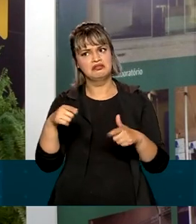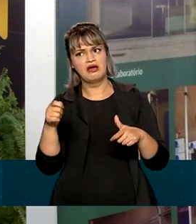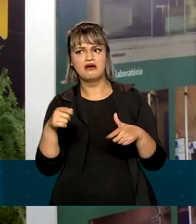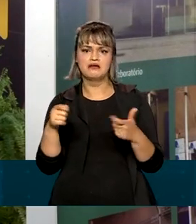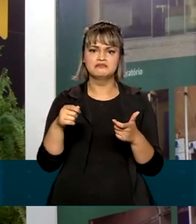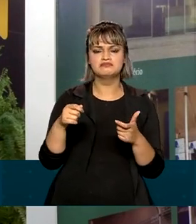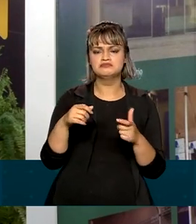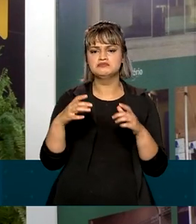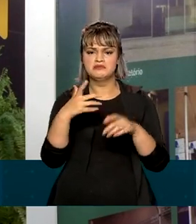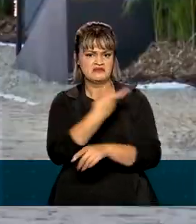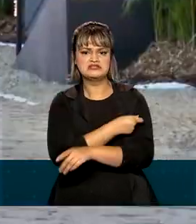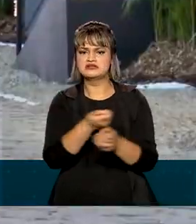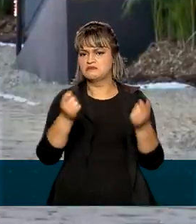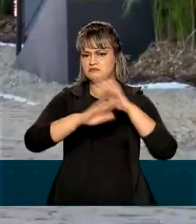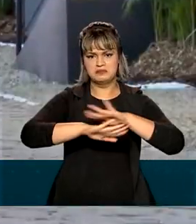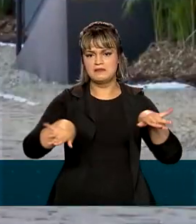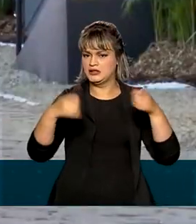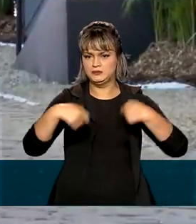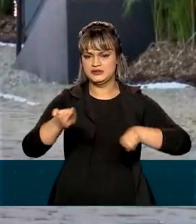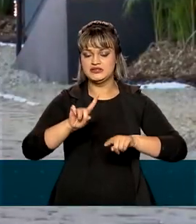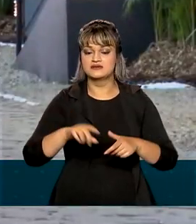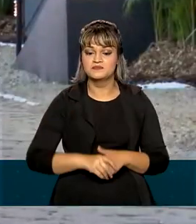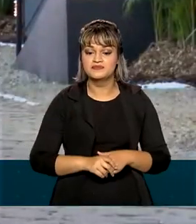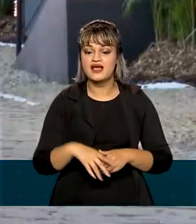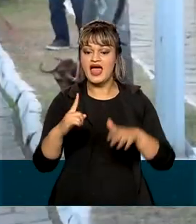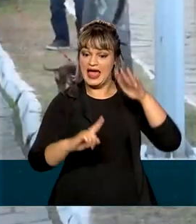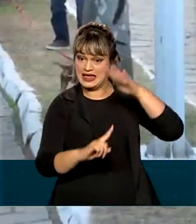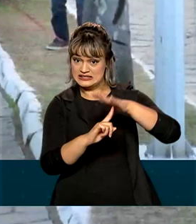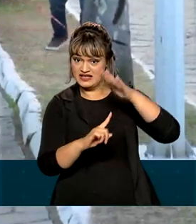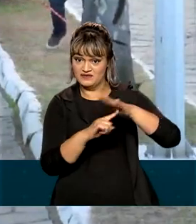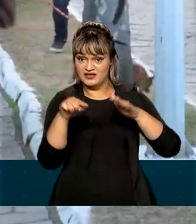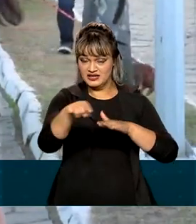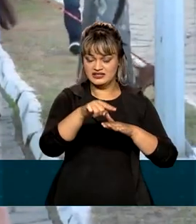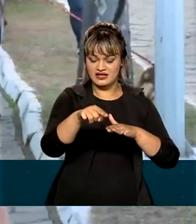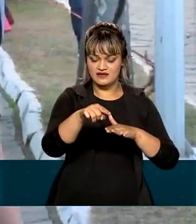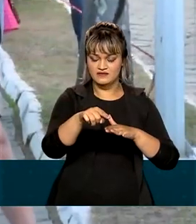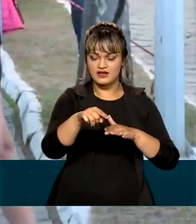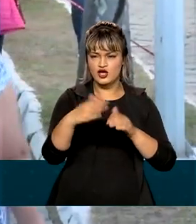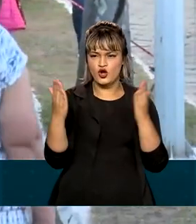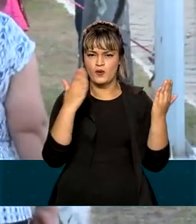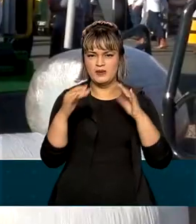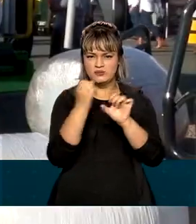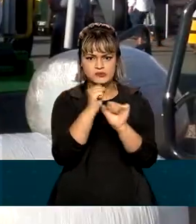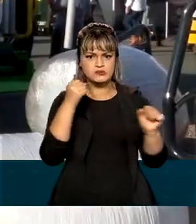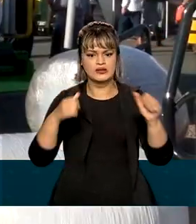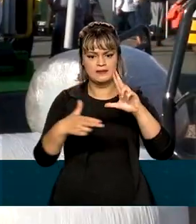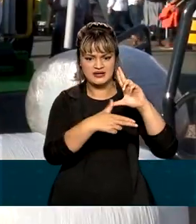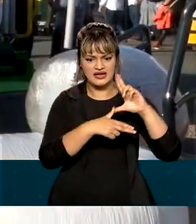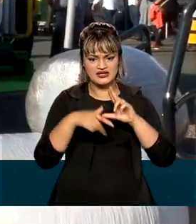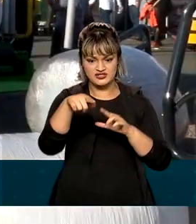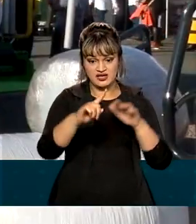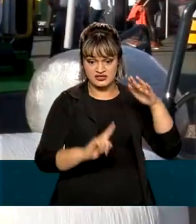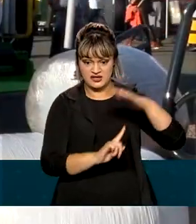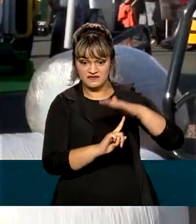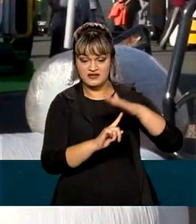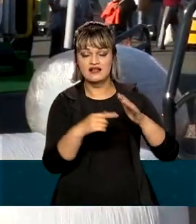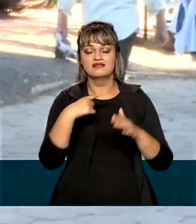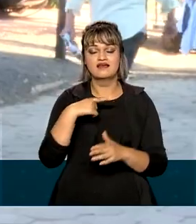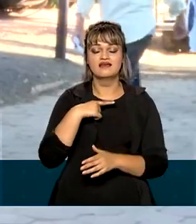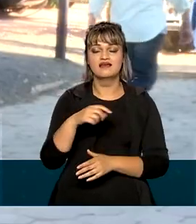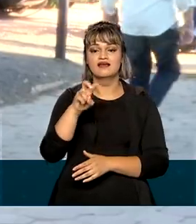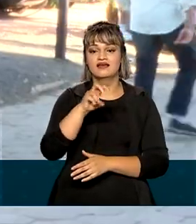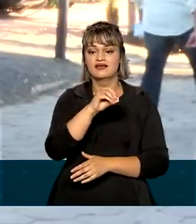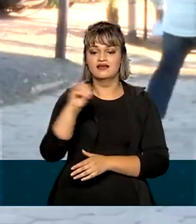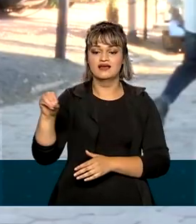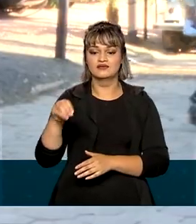possível de tirar a vacinação. Considerada a maior feira agropecuária ao ar livre da América Latina, a exposição conta com mais de